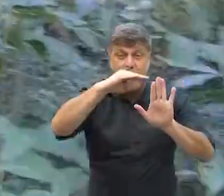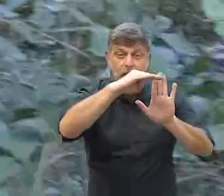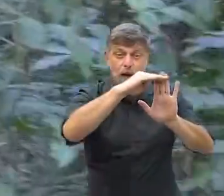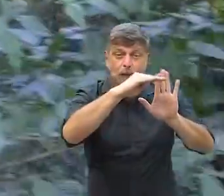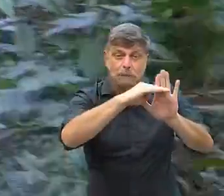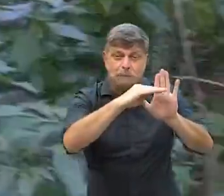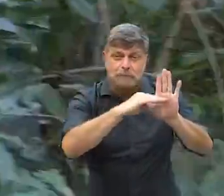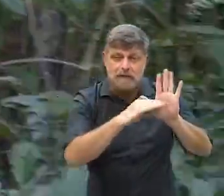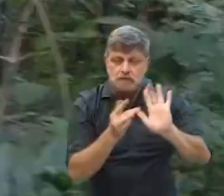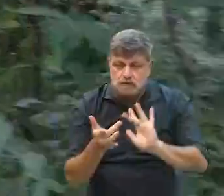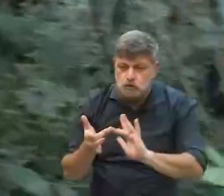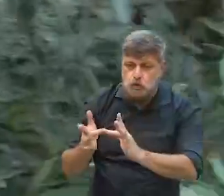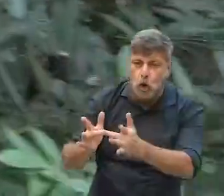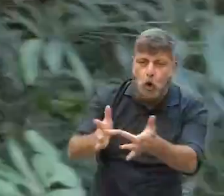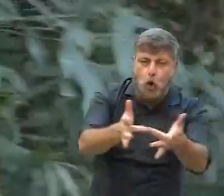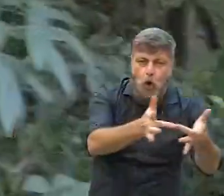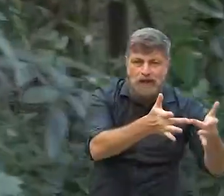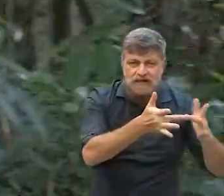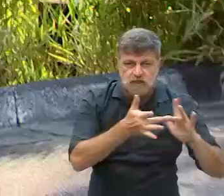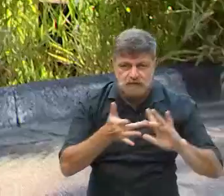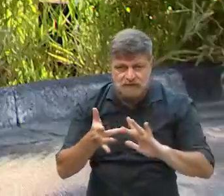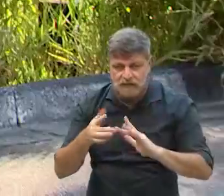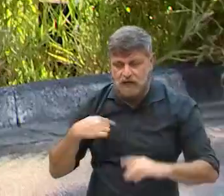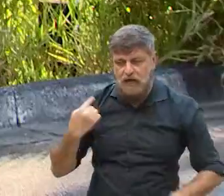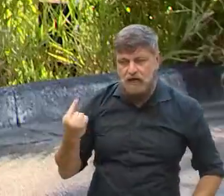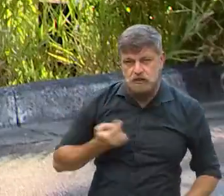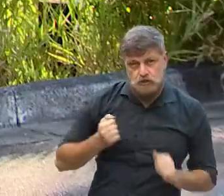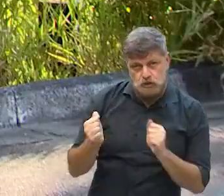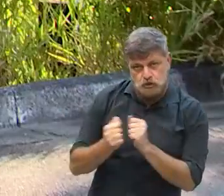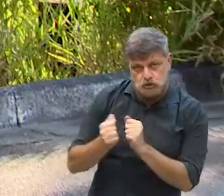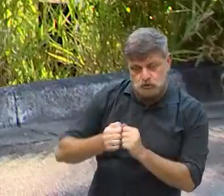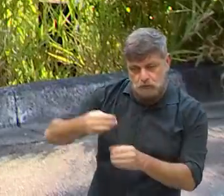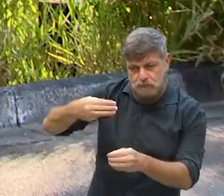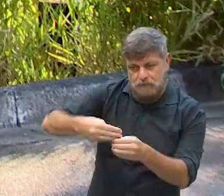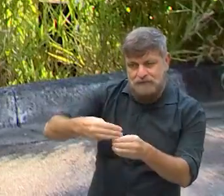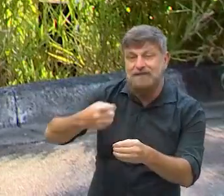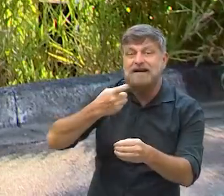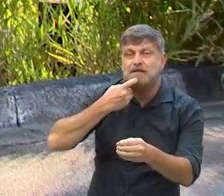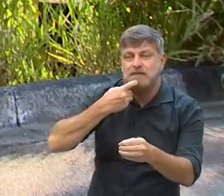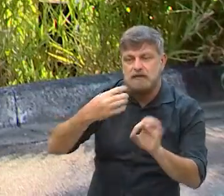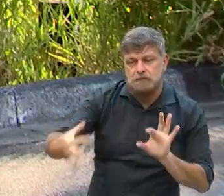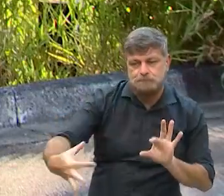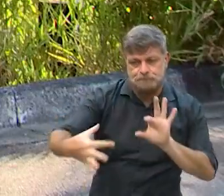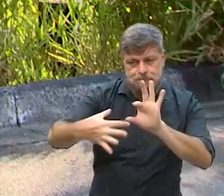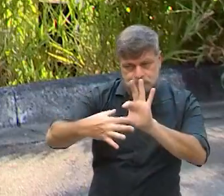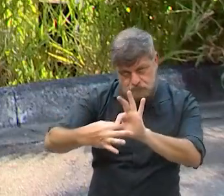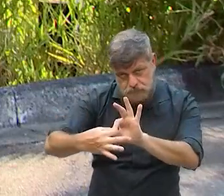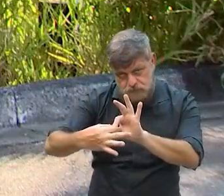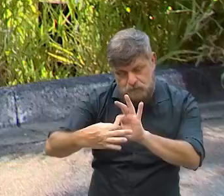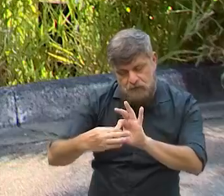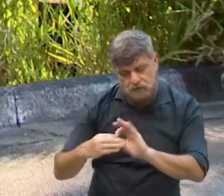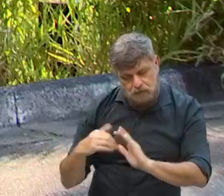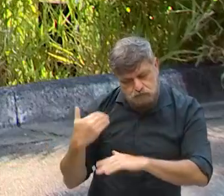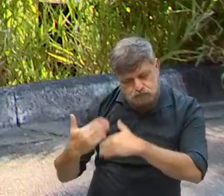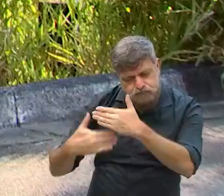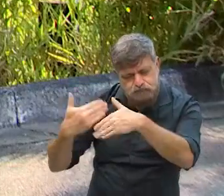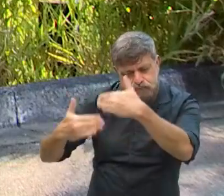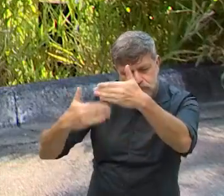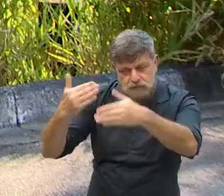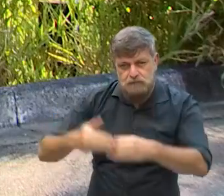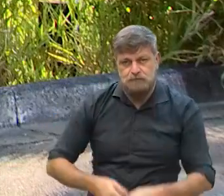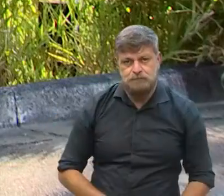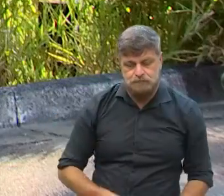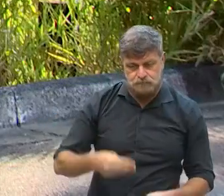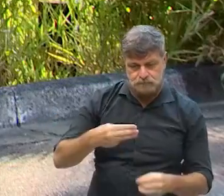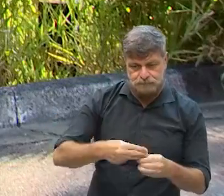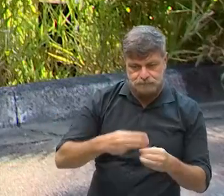de conectividade que a gente está fazendo junto com a região metropolitana de Campinas. Então isso vai ser um avanço muito grande para o